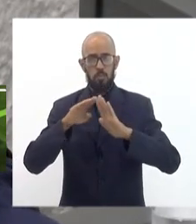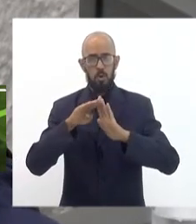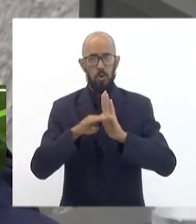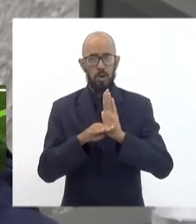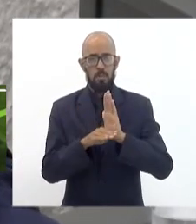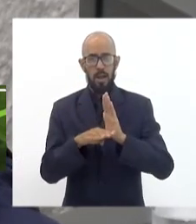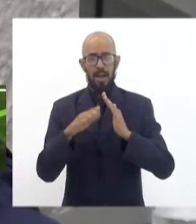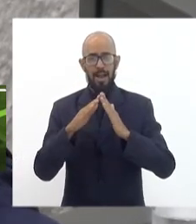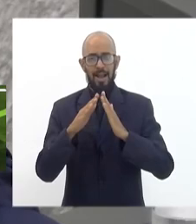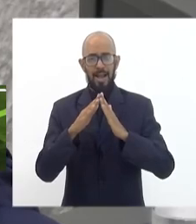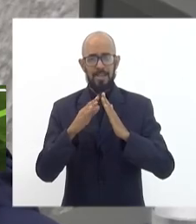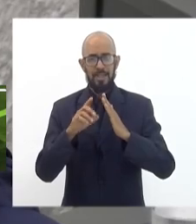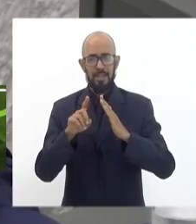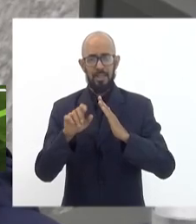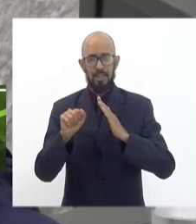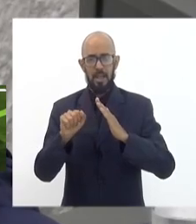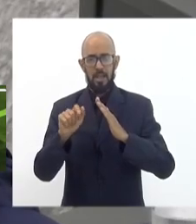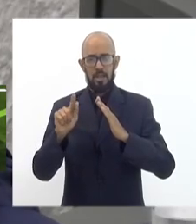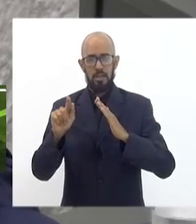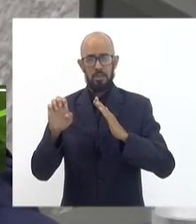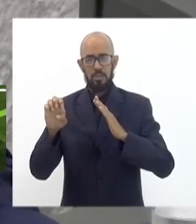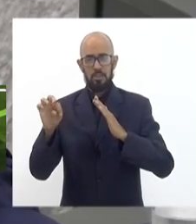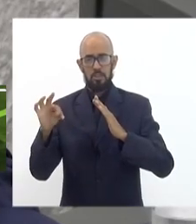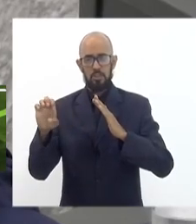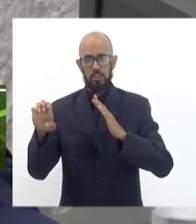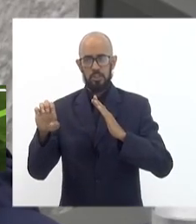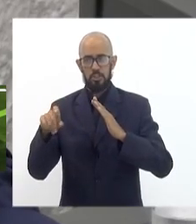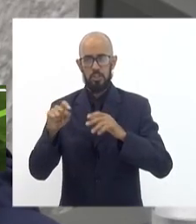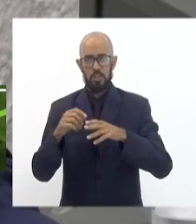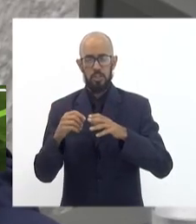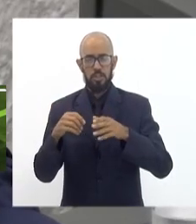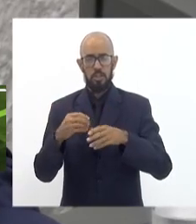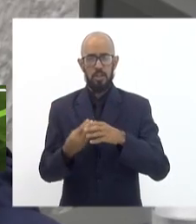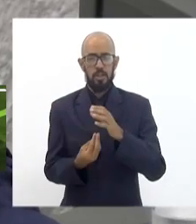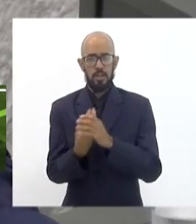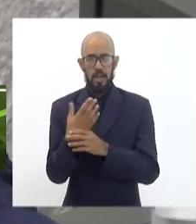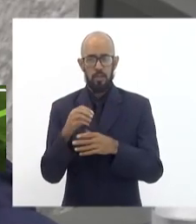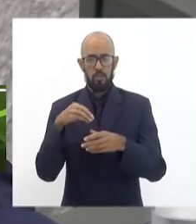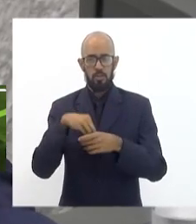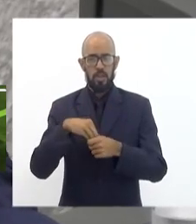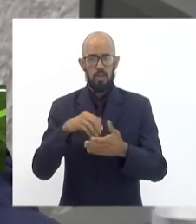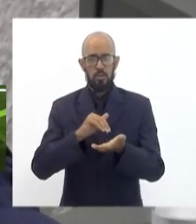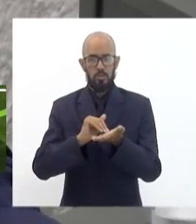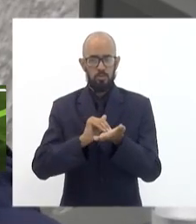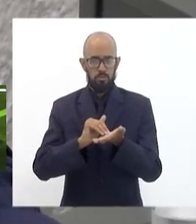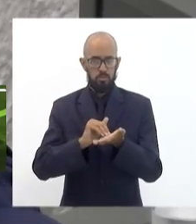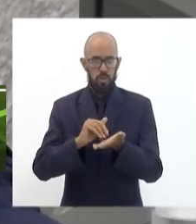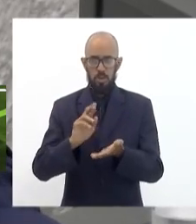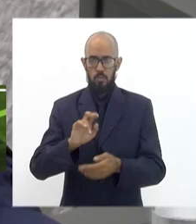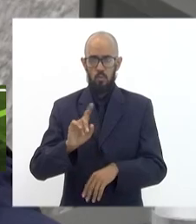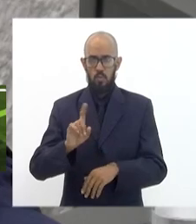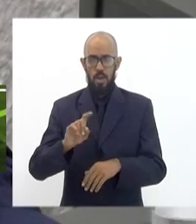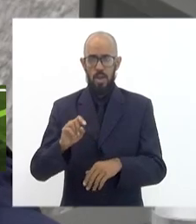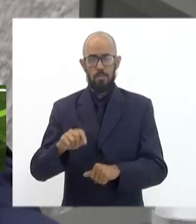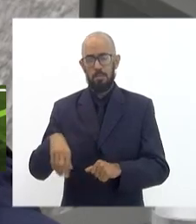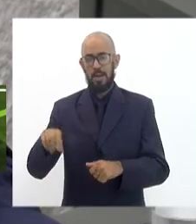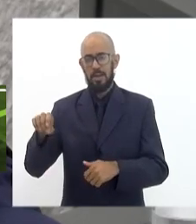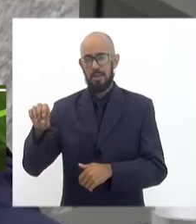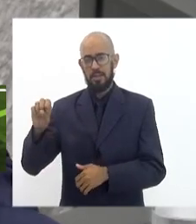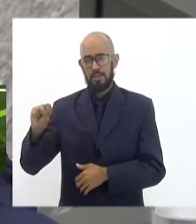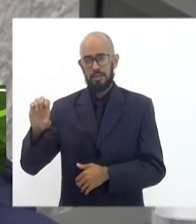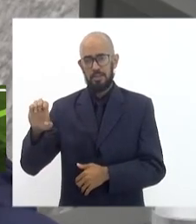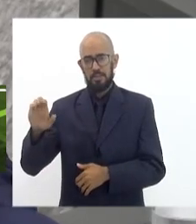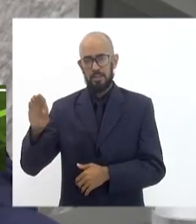é que ele nasce ele nasce na Secretaria de infraestrutura a demanda não vai para cê abre a demanda não vai para emop